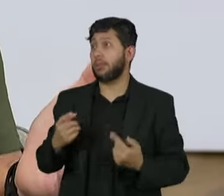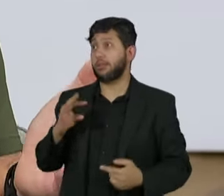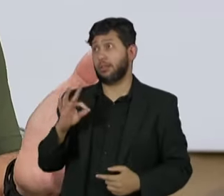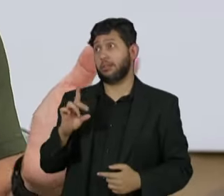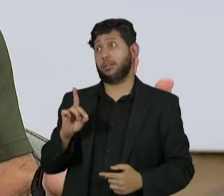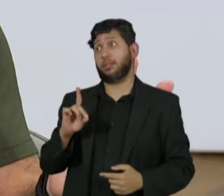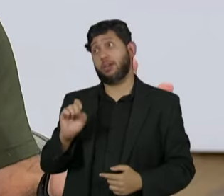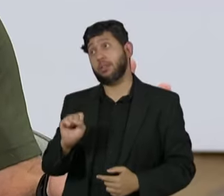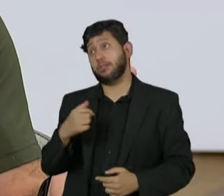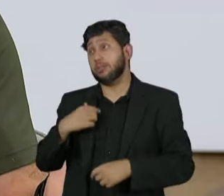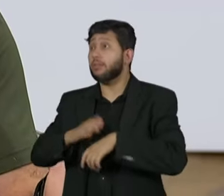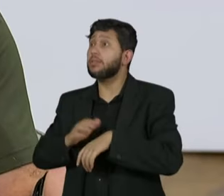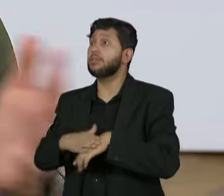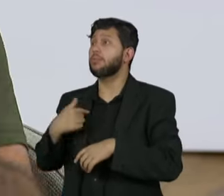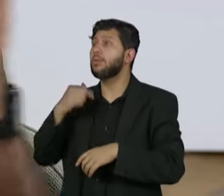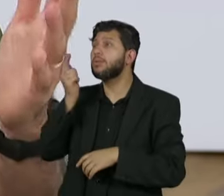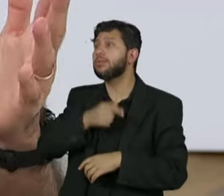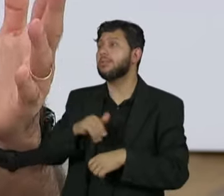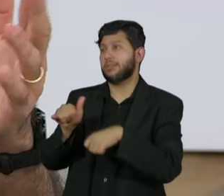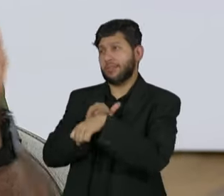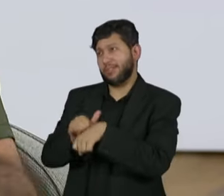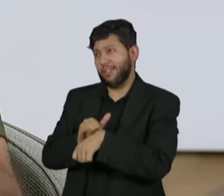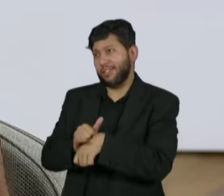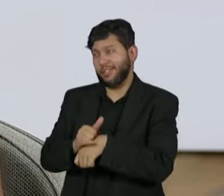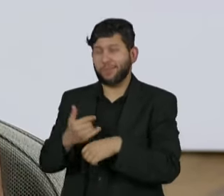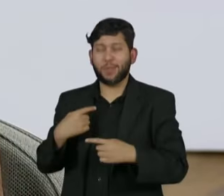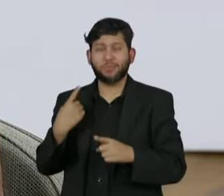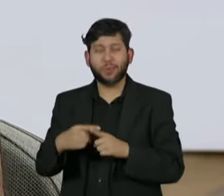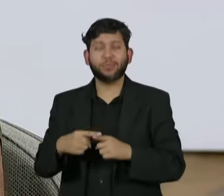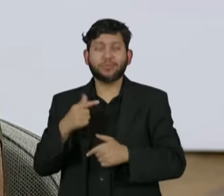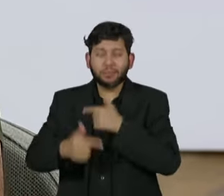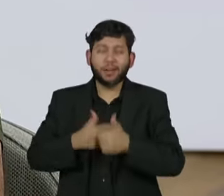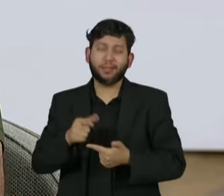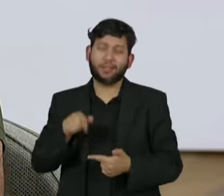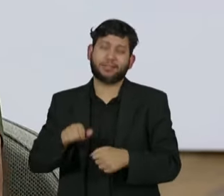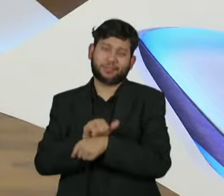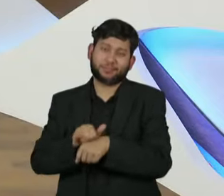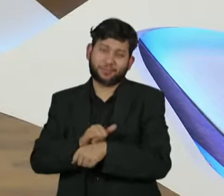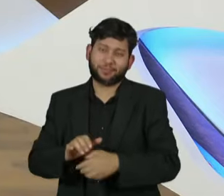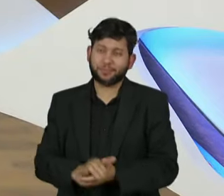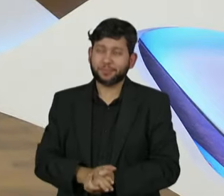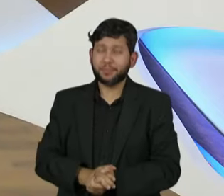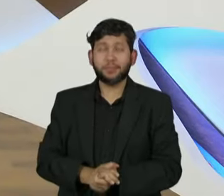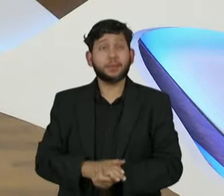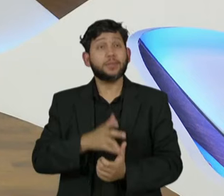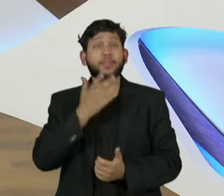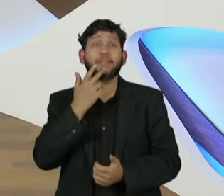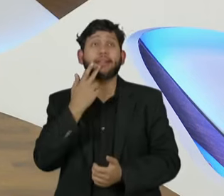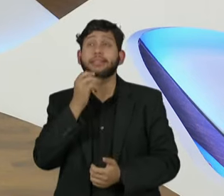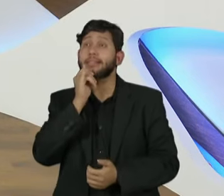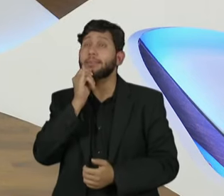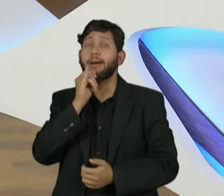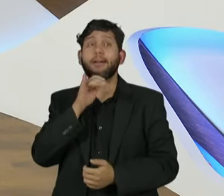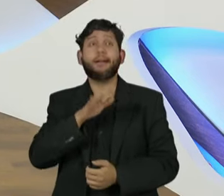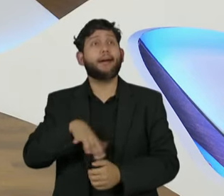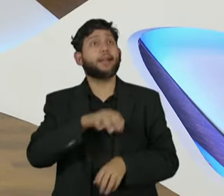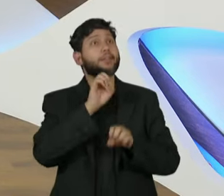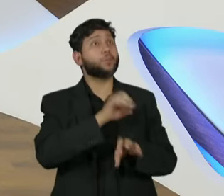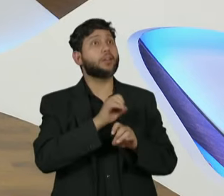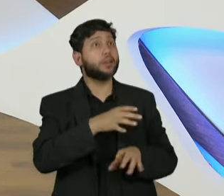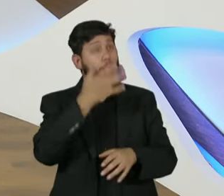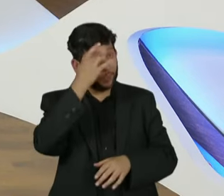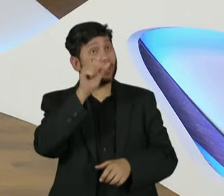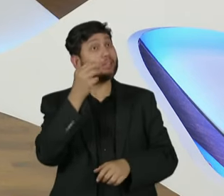TS para desenvolvimento de estratégias no nosso negócio é estratégico mas quando você olha por exemplo o setor Educacional Tem gente tentando fazer isso lá